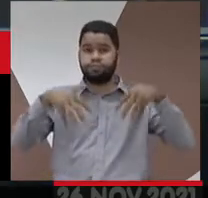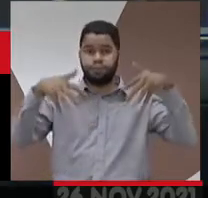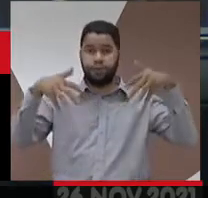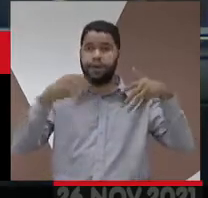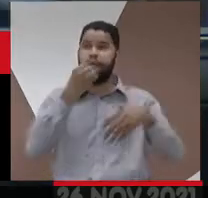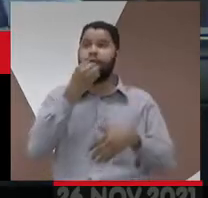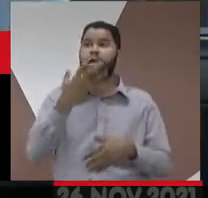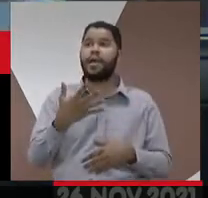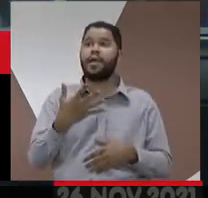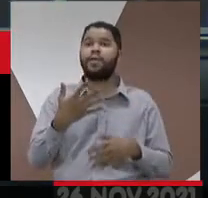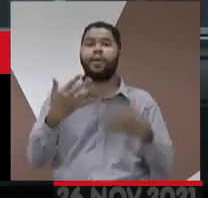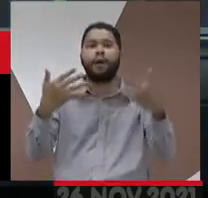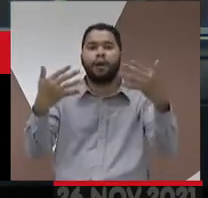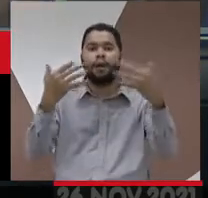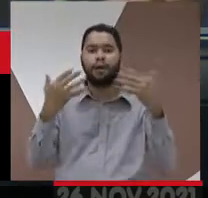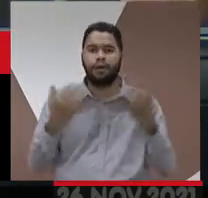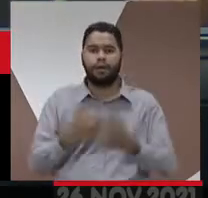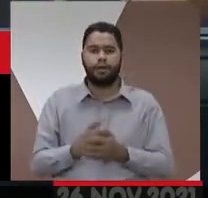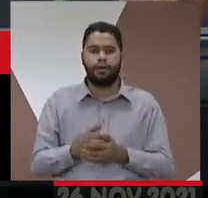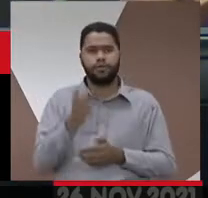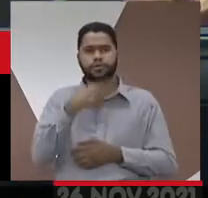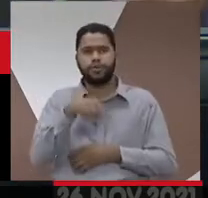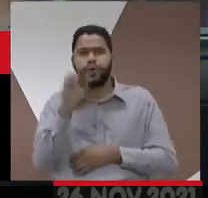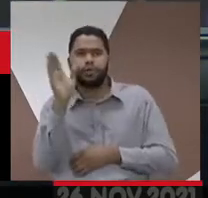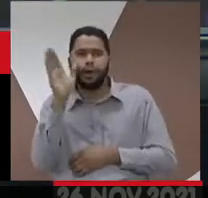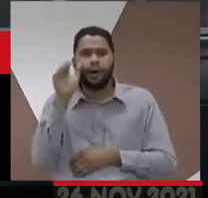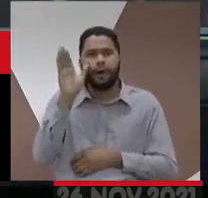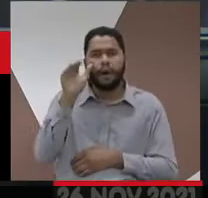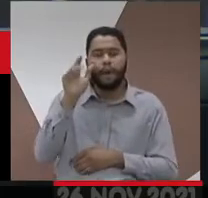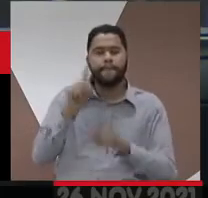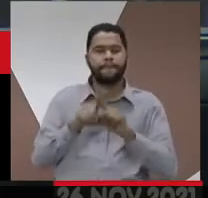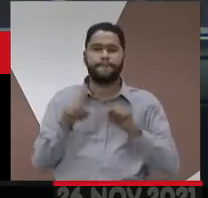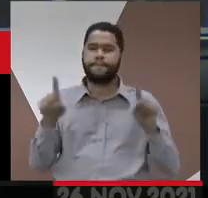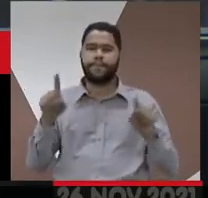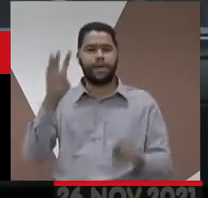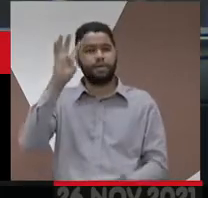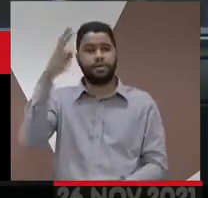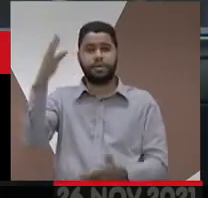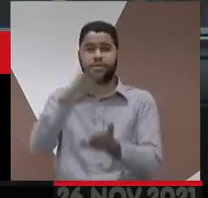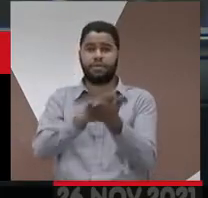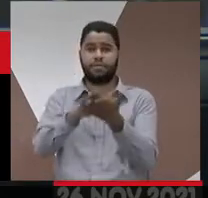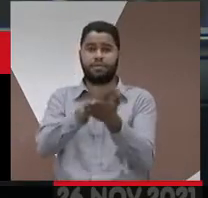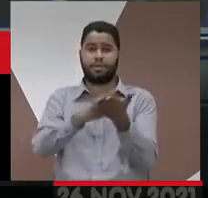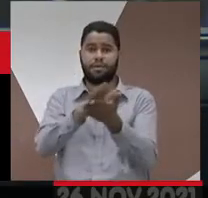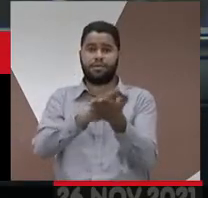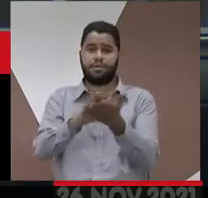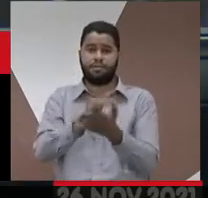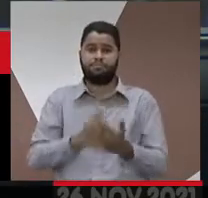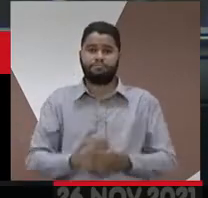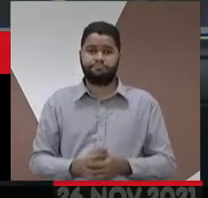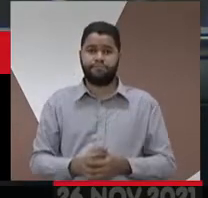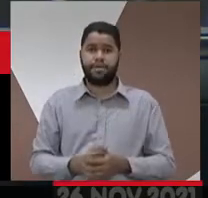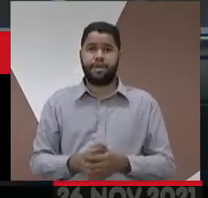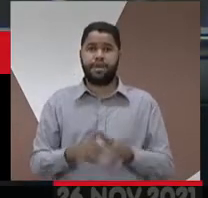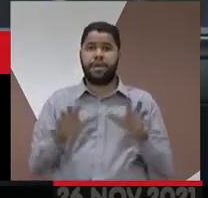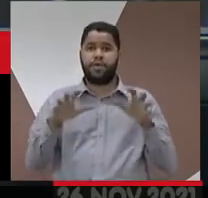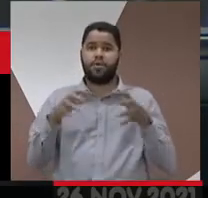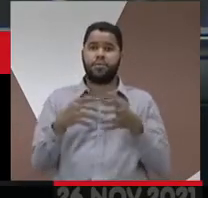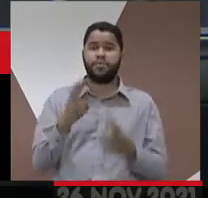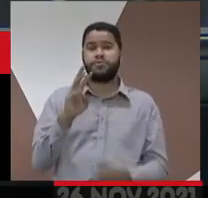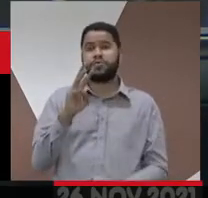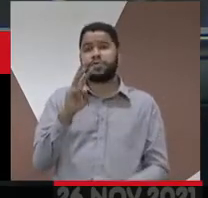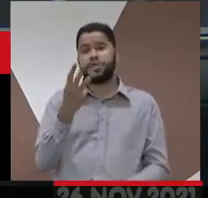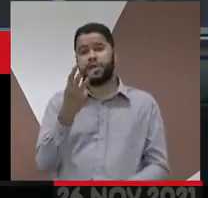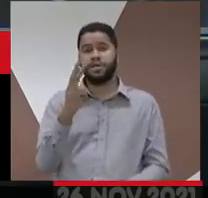para vocês ouvirem, nós ouvirmos, mas não resolve nada. Isso é uma comissão de